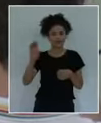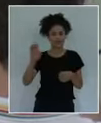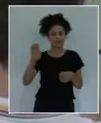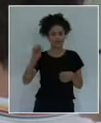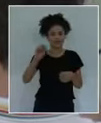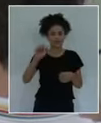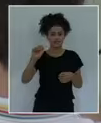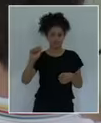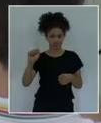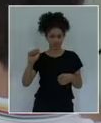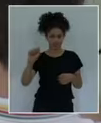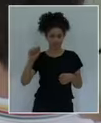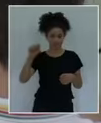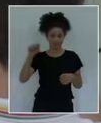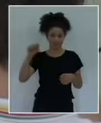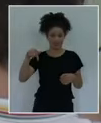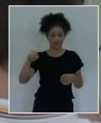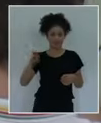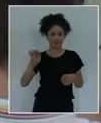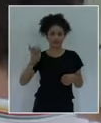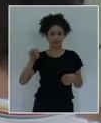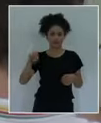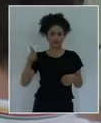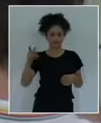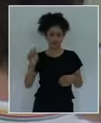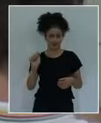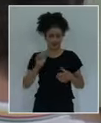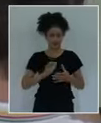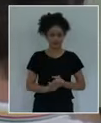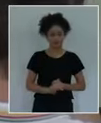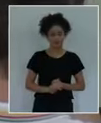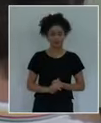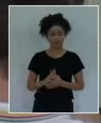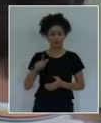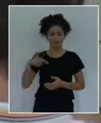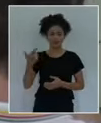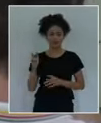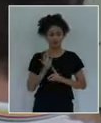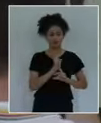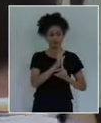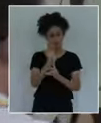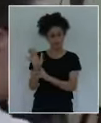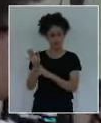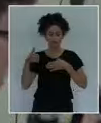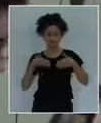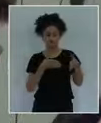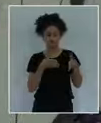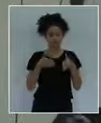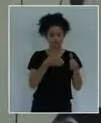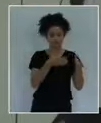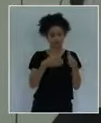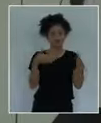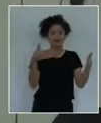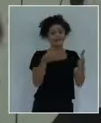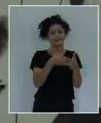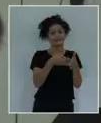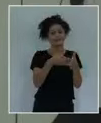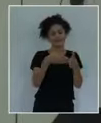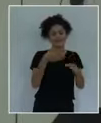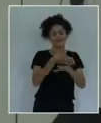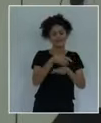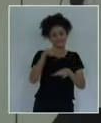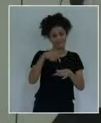nasce. E aí para frente eu vou mostrar a vocês qual é o percurso que ele faz até chegar aqui no nosso município.